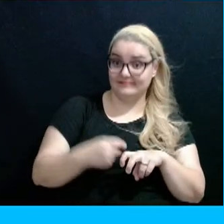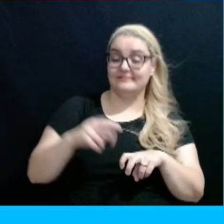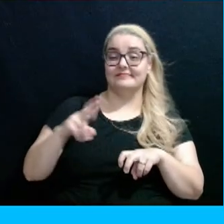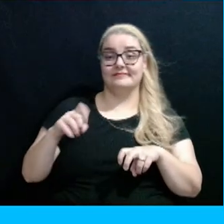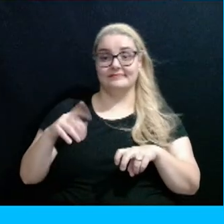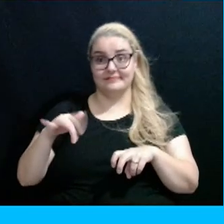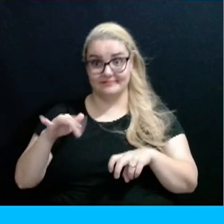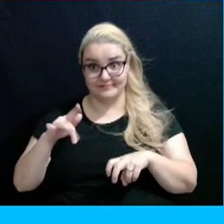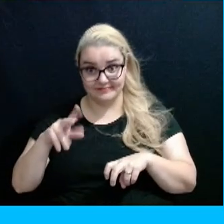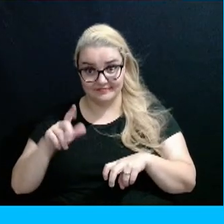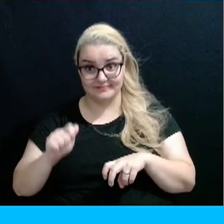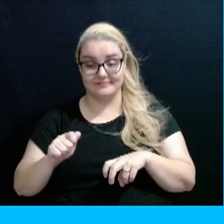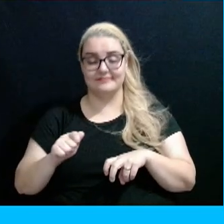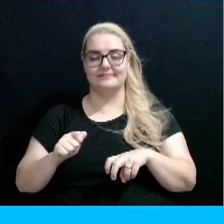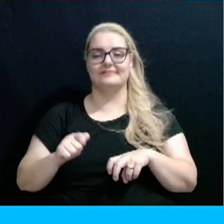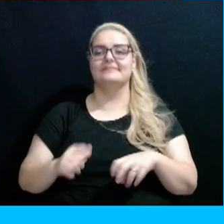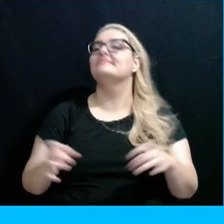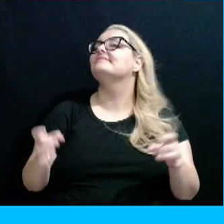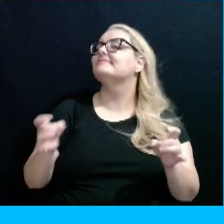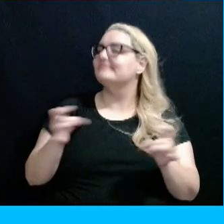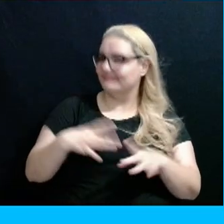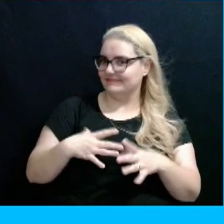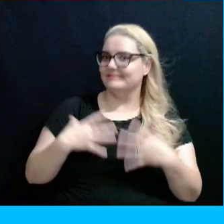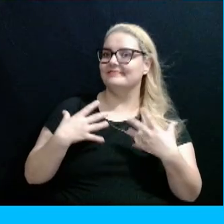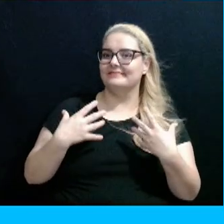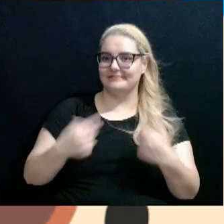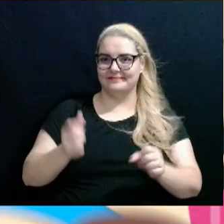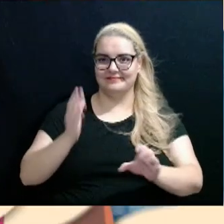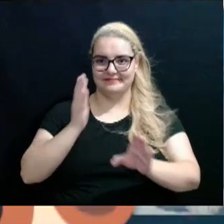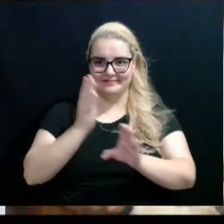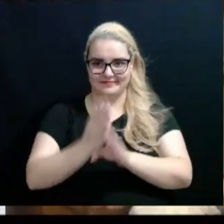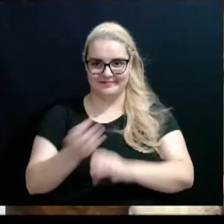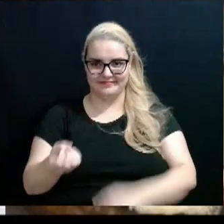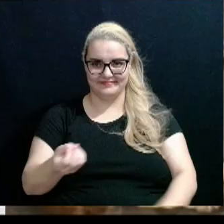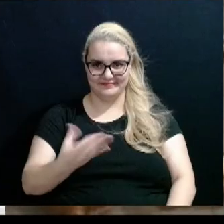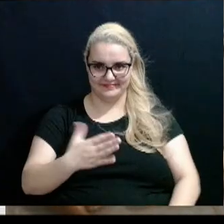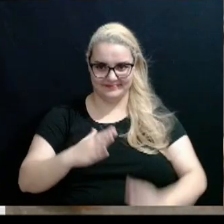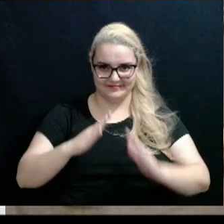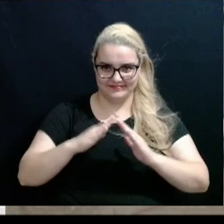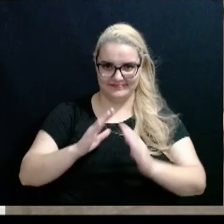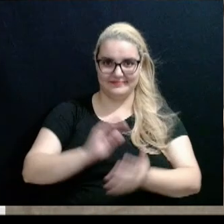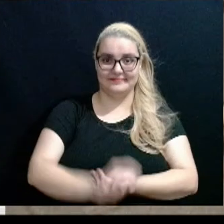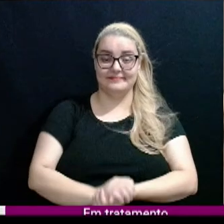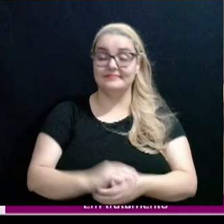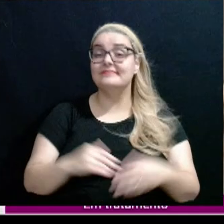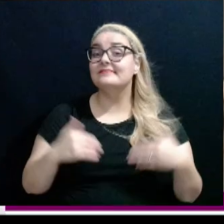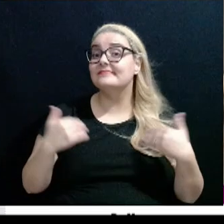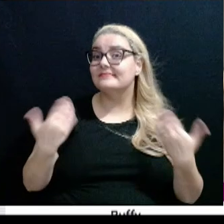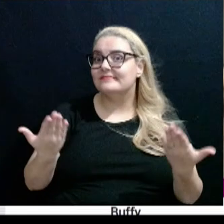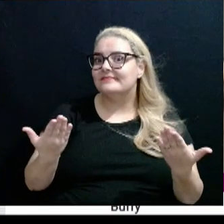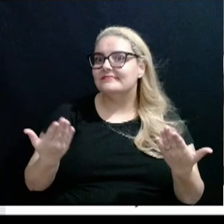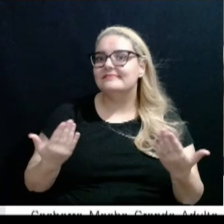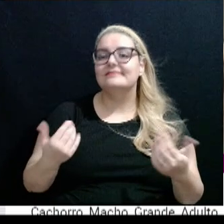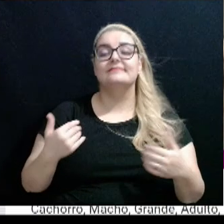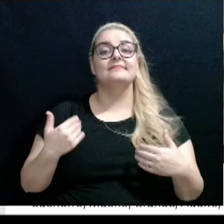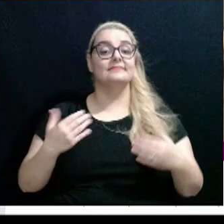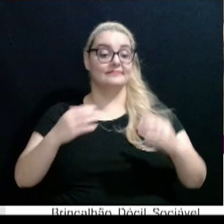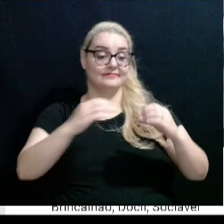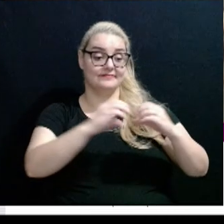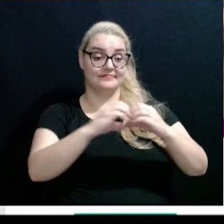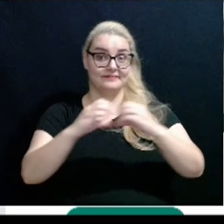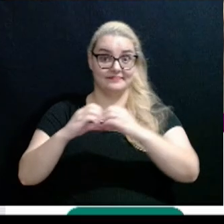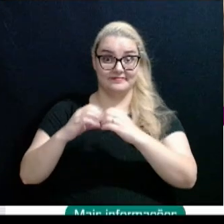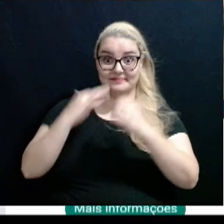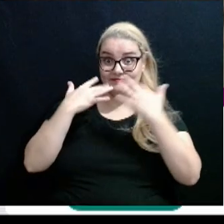vermifugada, prontinha para encontrar um novo lar. E aí, Qual desses amores vai conquistar